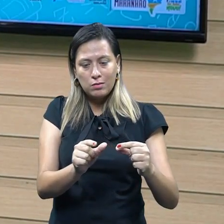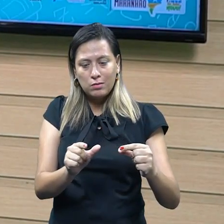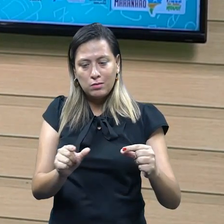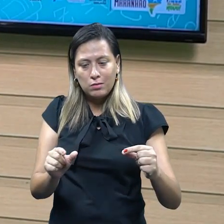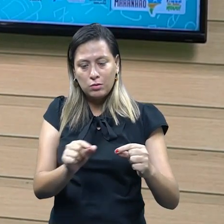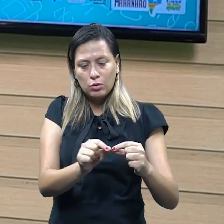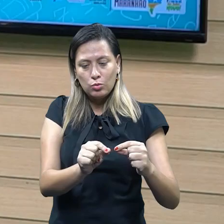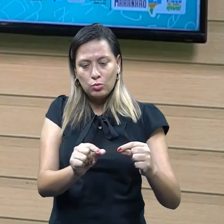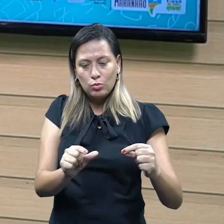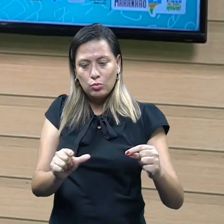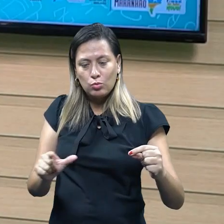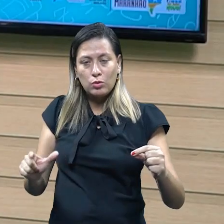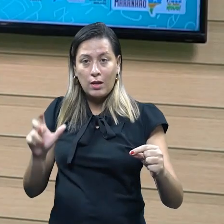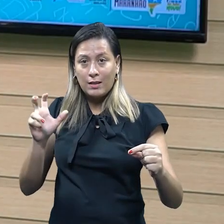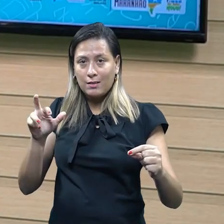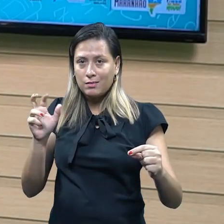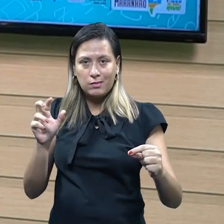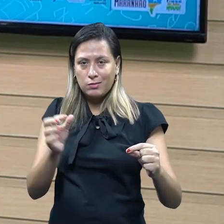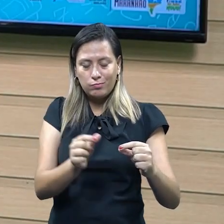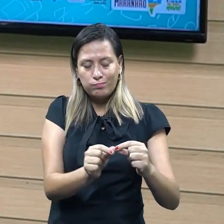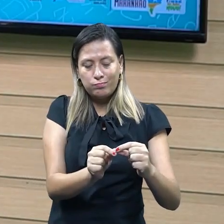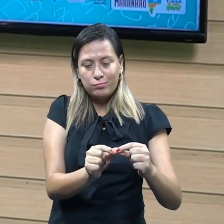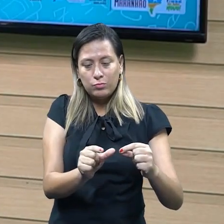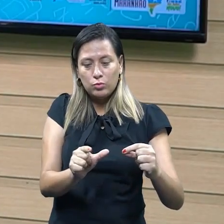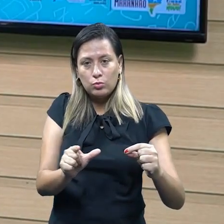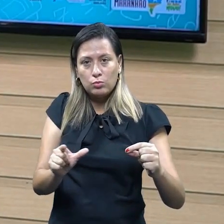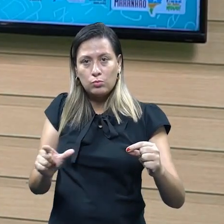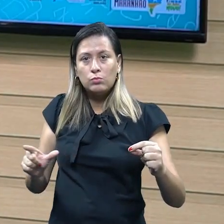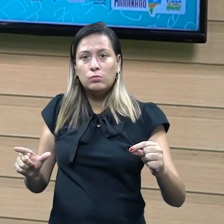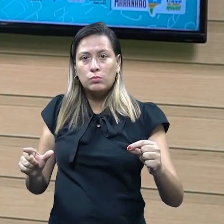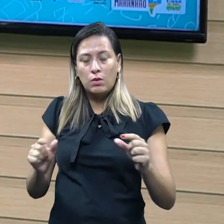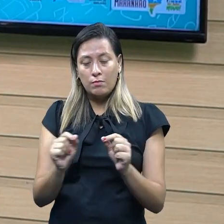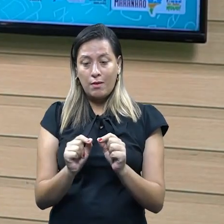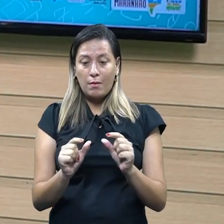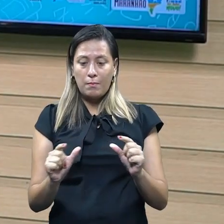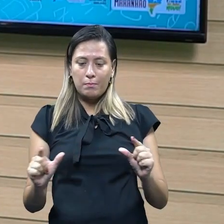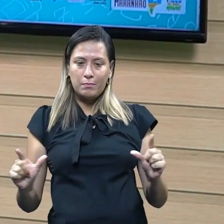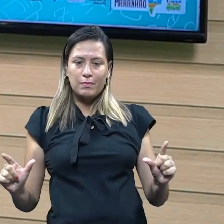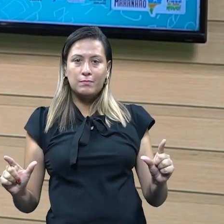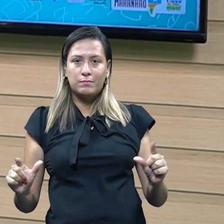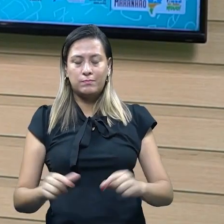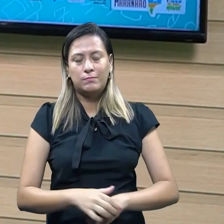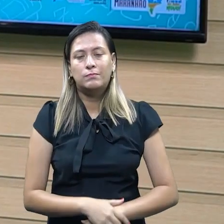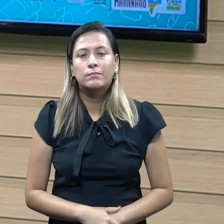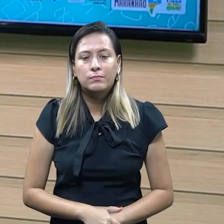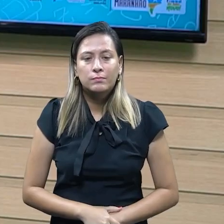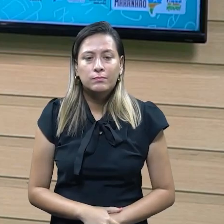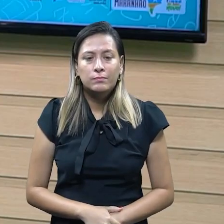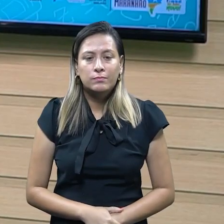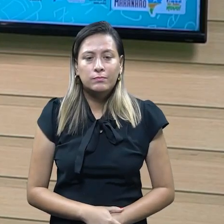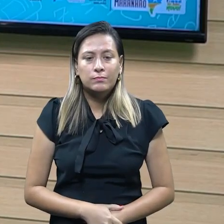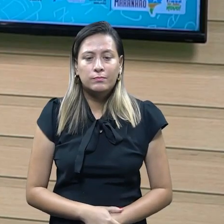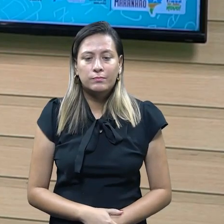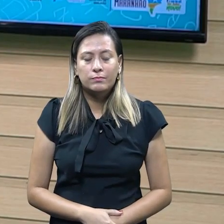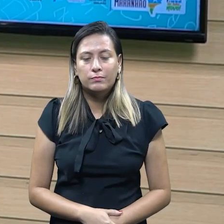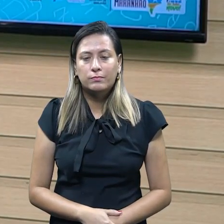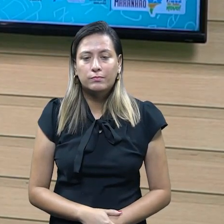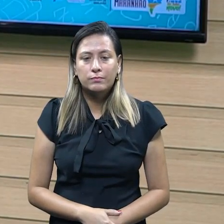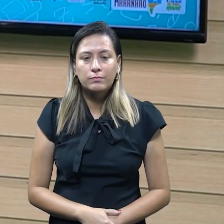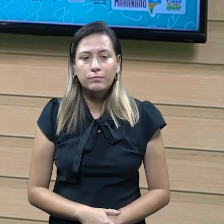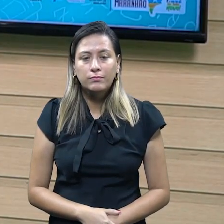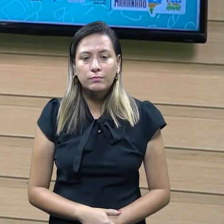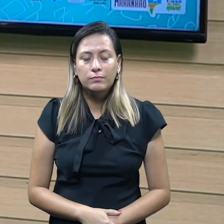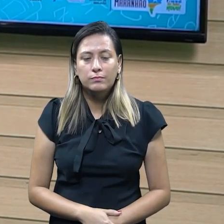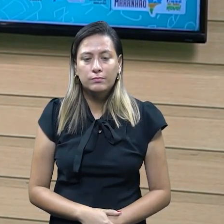são cliques, você vai esticar e à medida que você estica, ele vai ampliar na mesma direção e sentido desta reta que